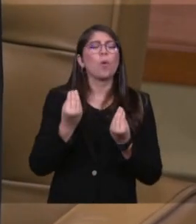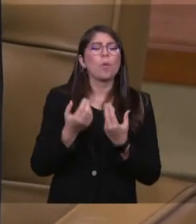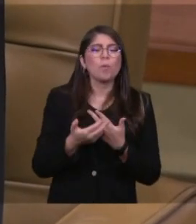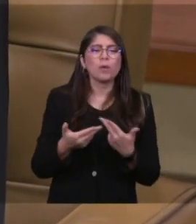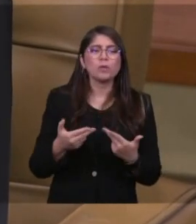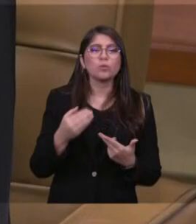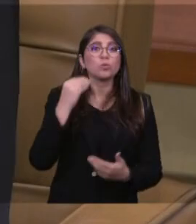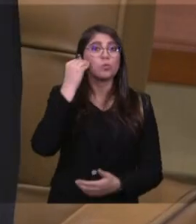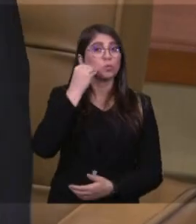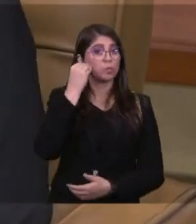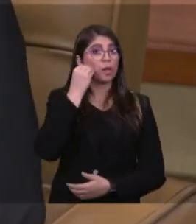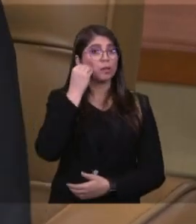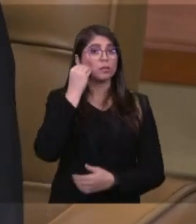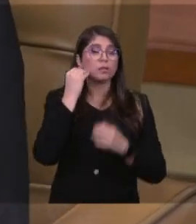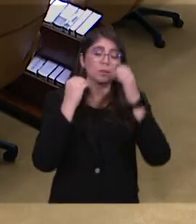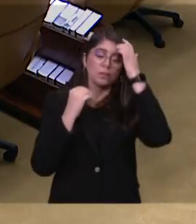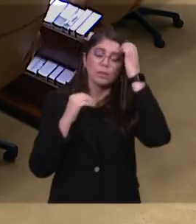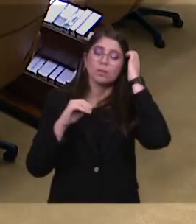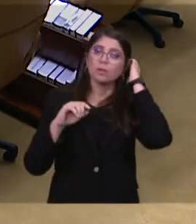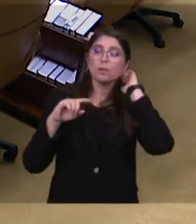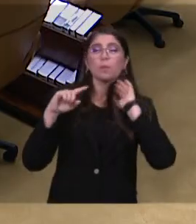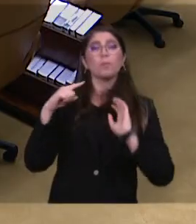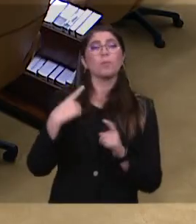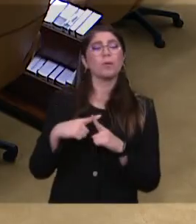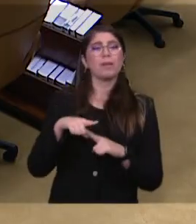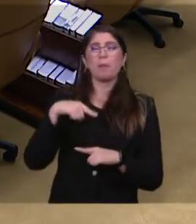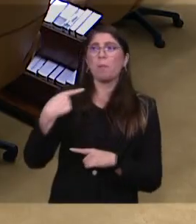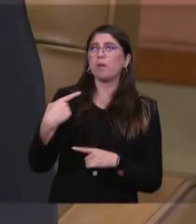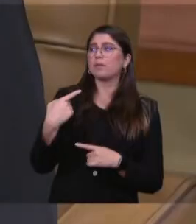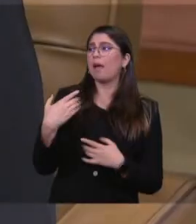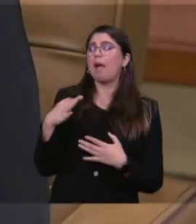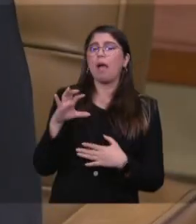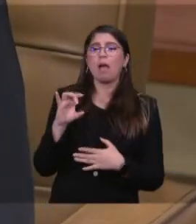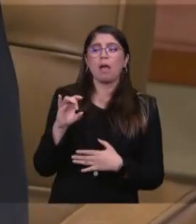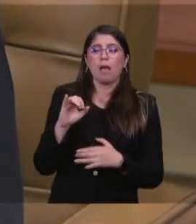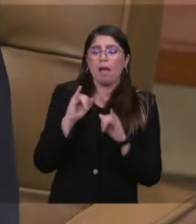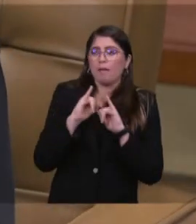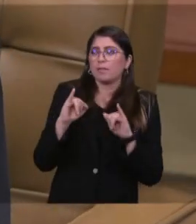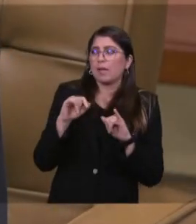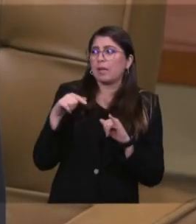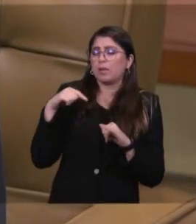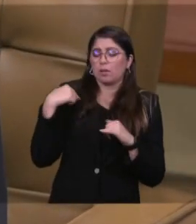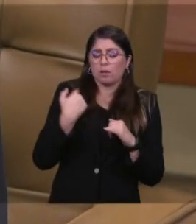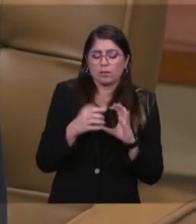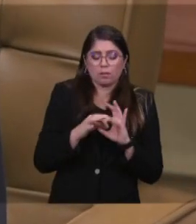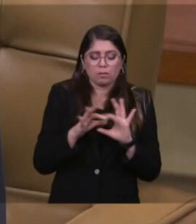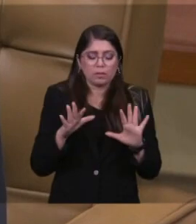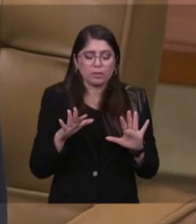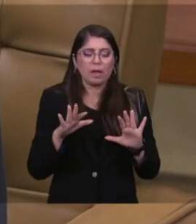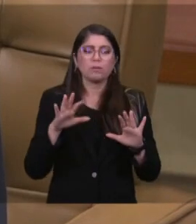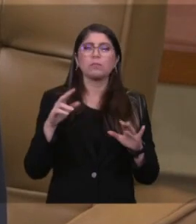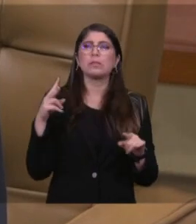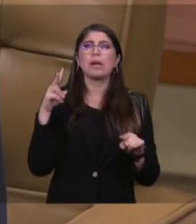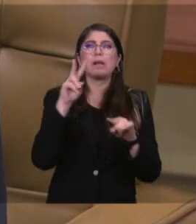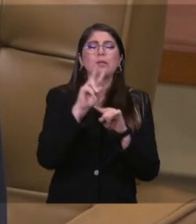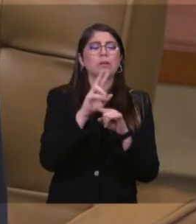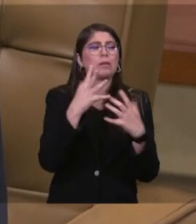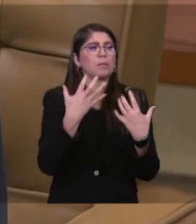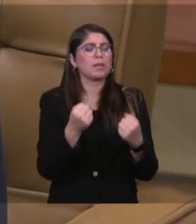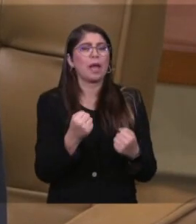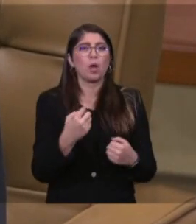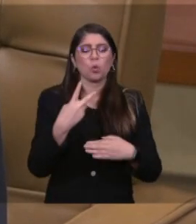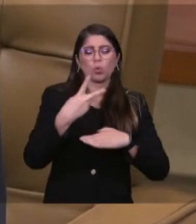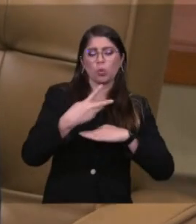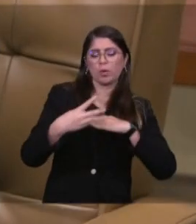um teste. Daqui a pouco dizer que o tribunal só pode declarar a inconstitucionalidade ou conceder liminar com 2/3 dos